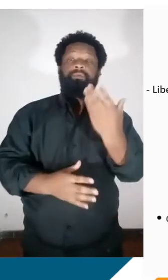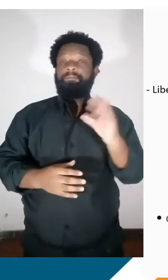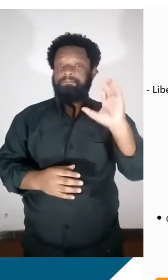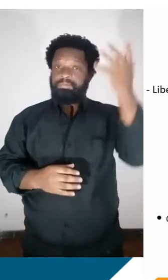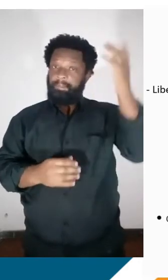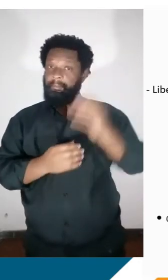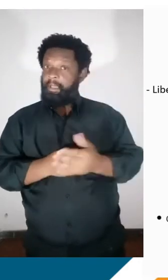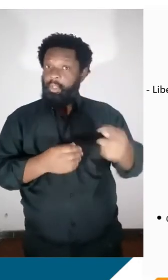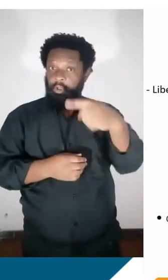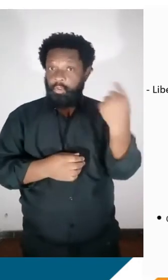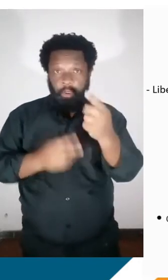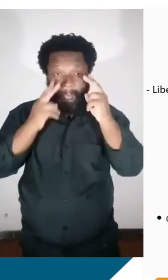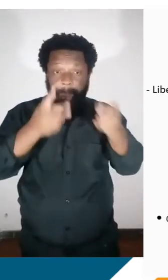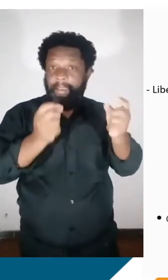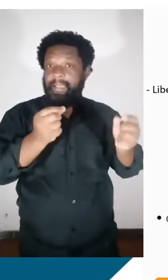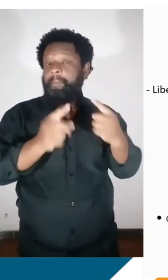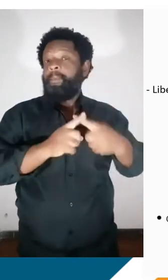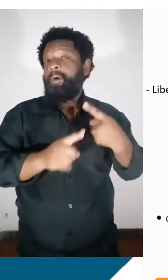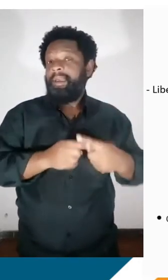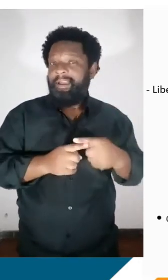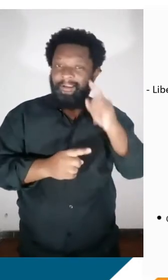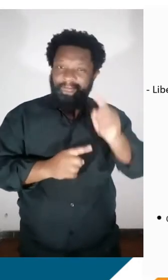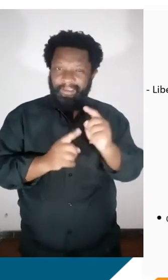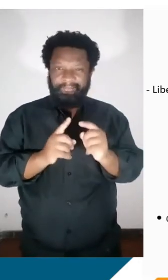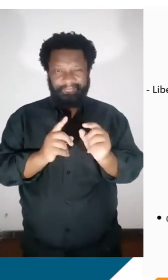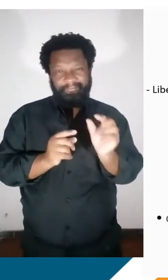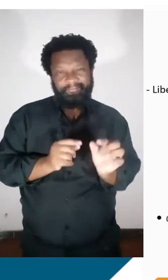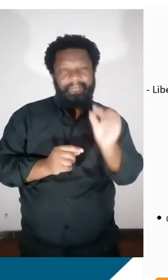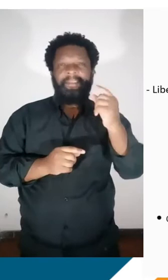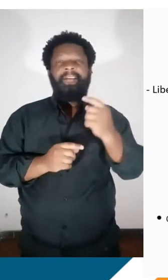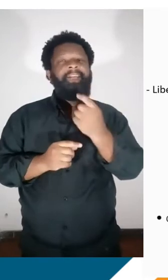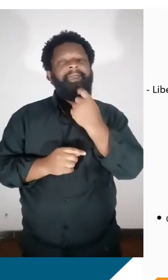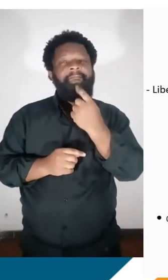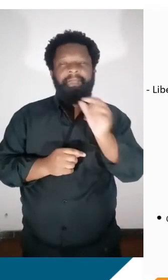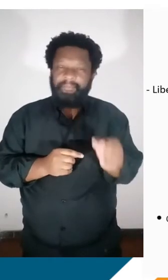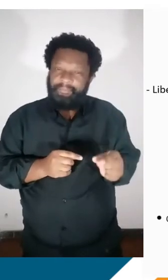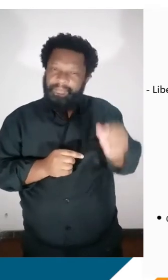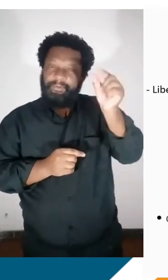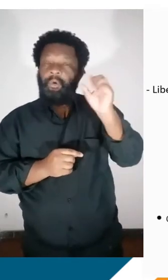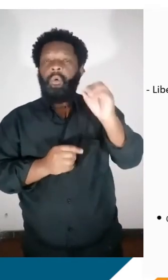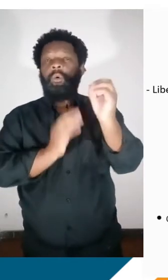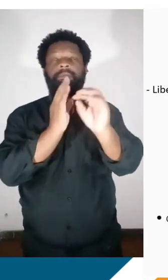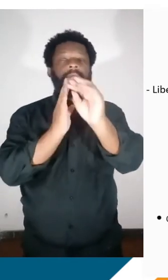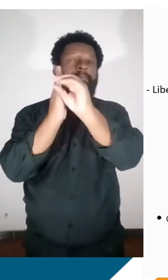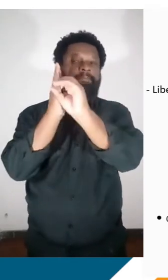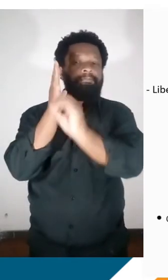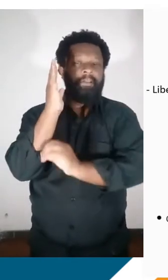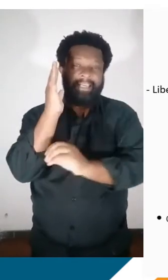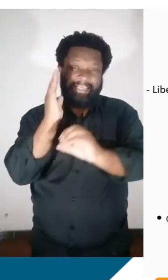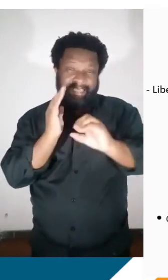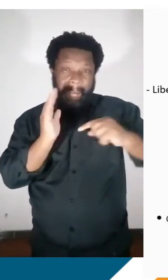E a gente observa isso porque, olha esse termômetro aqui, isso aqui é um termômetro, tá? Tá marcando menos